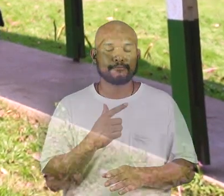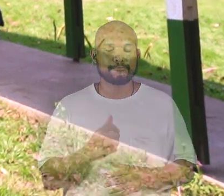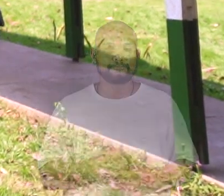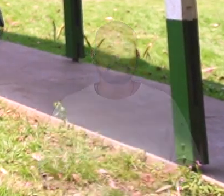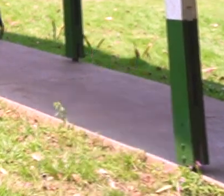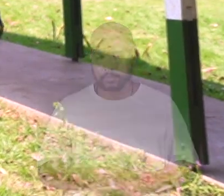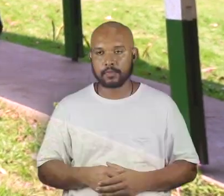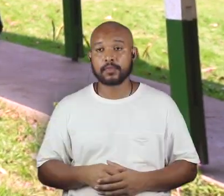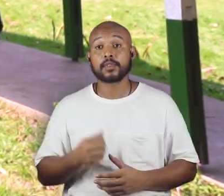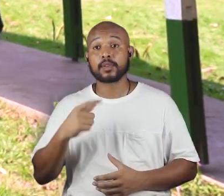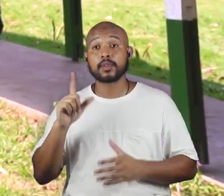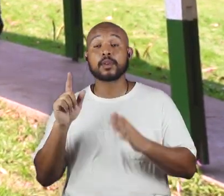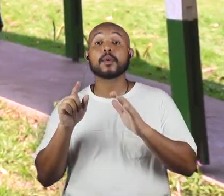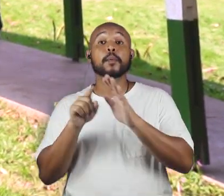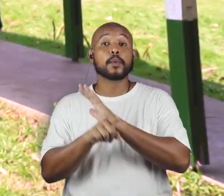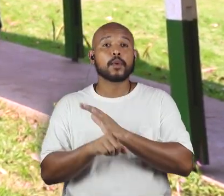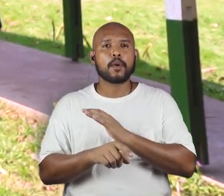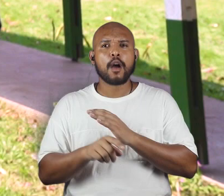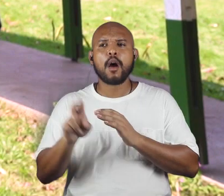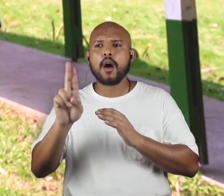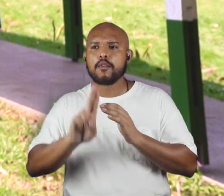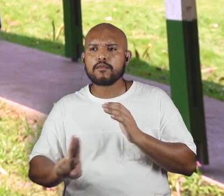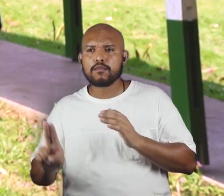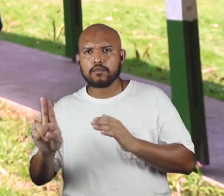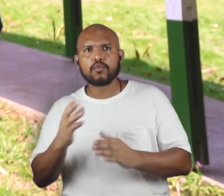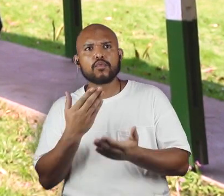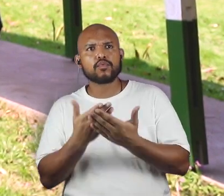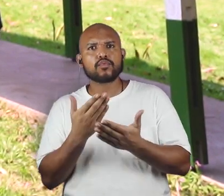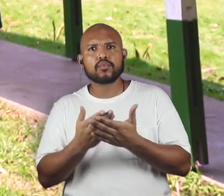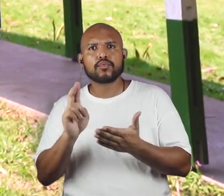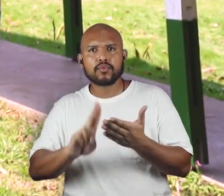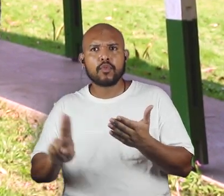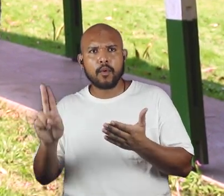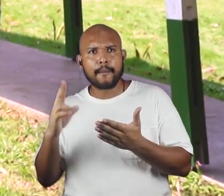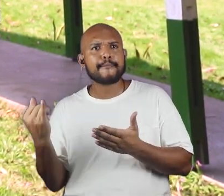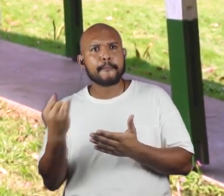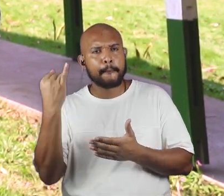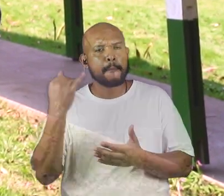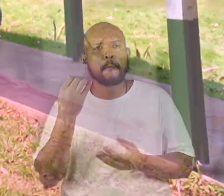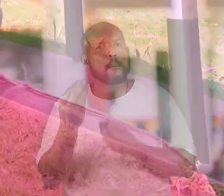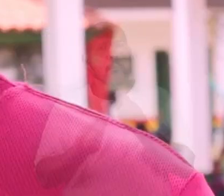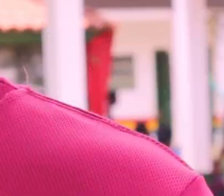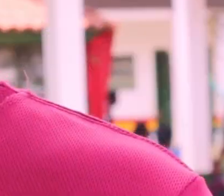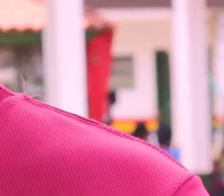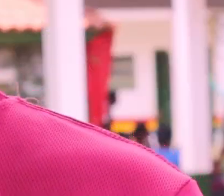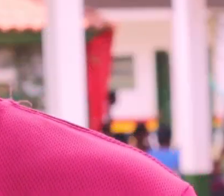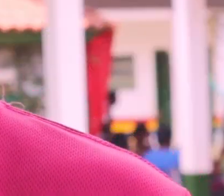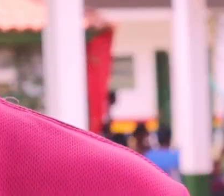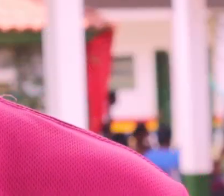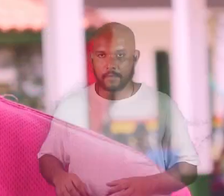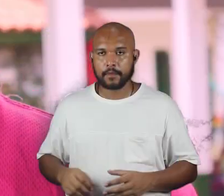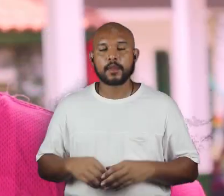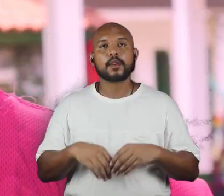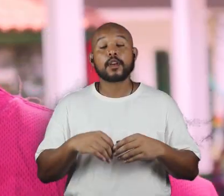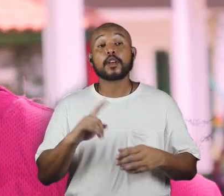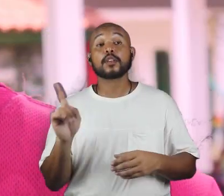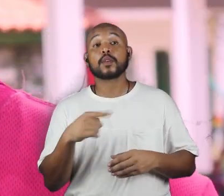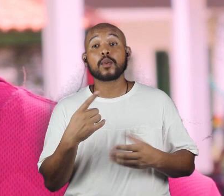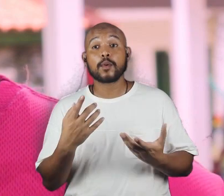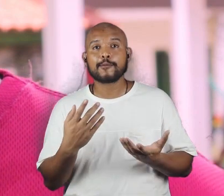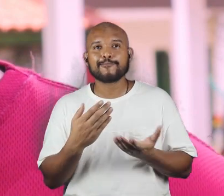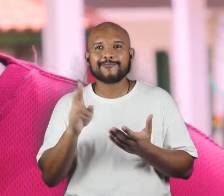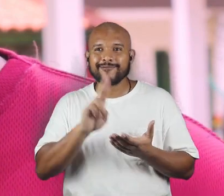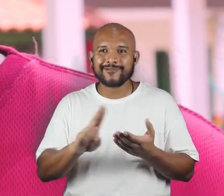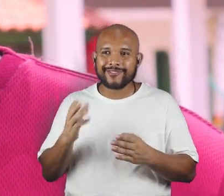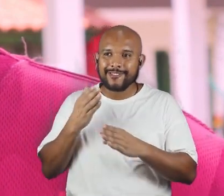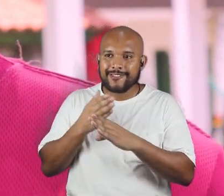ensinos. E qual, como tu vê a importância dos universitários para a tua comunidade? Quando a gente veio a